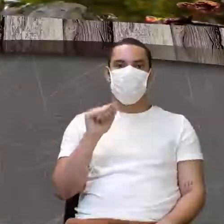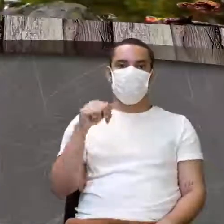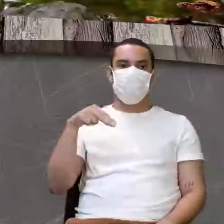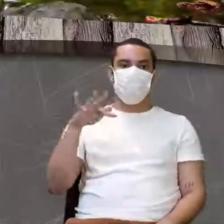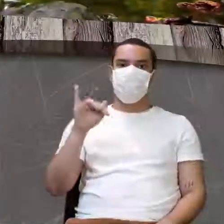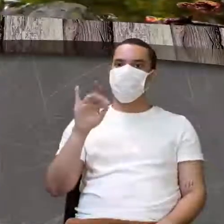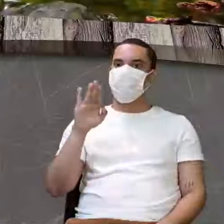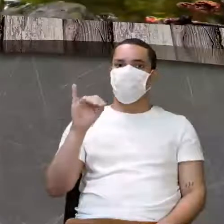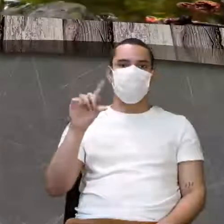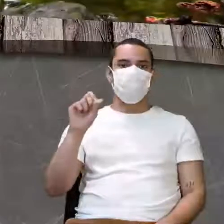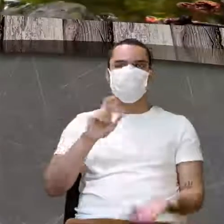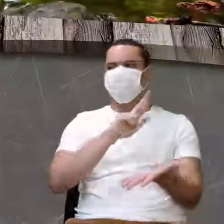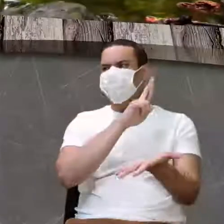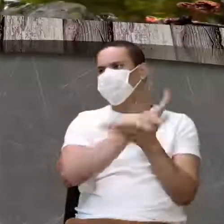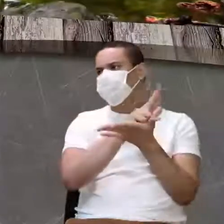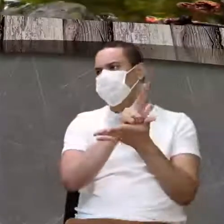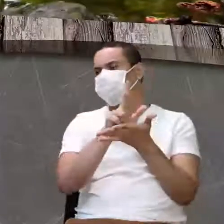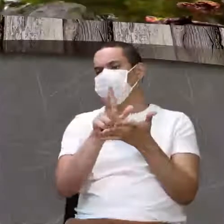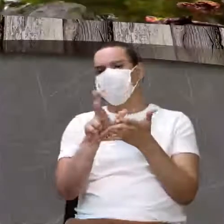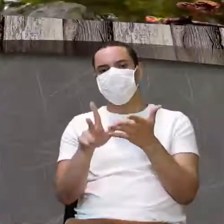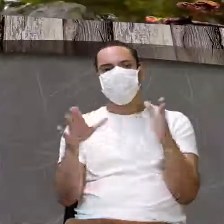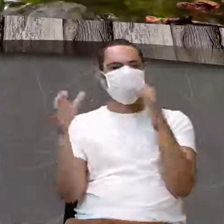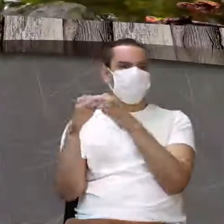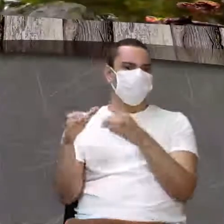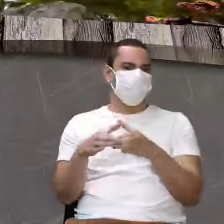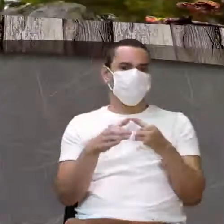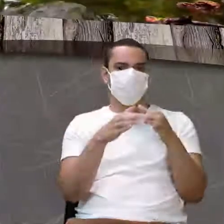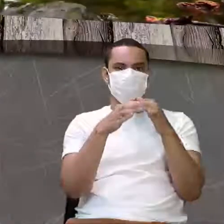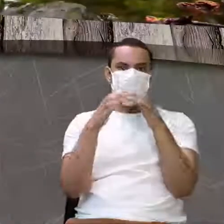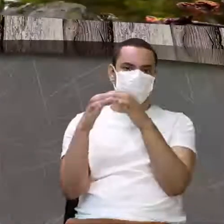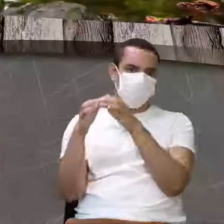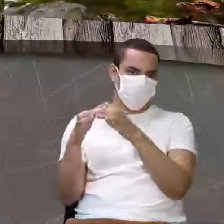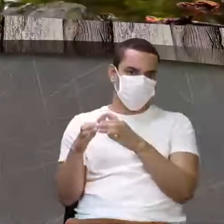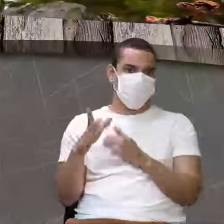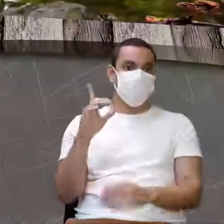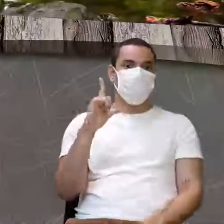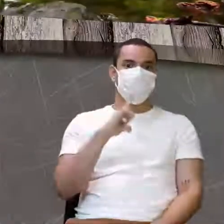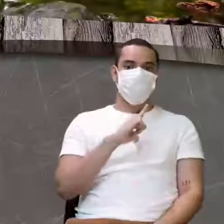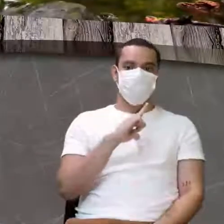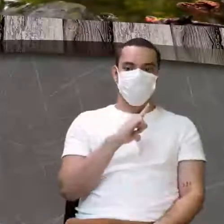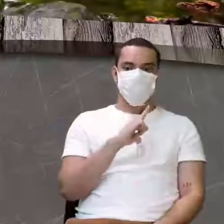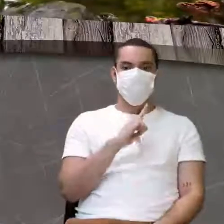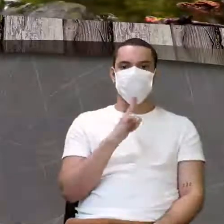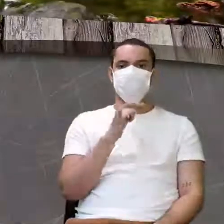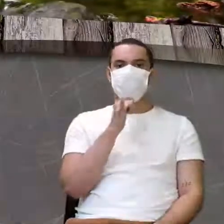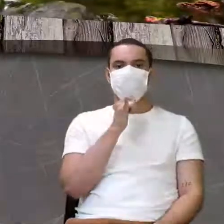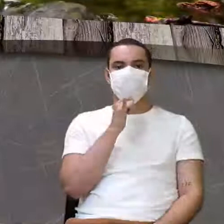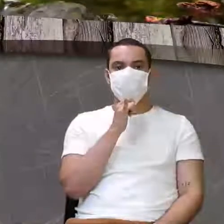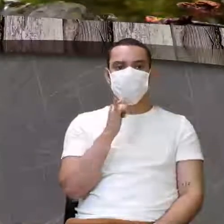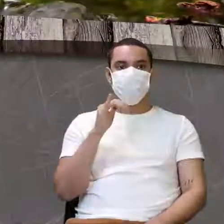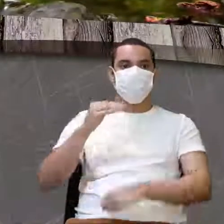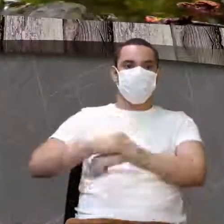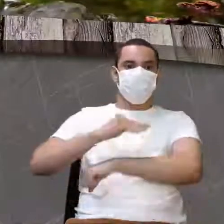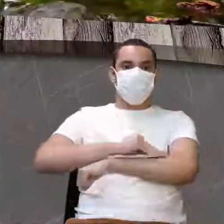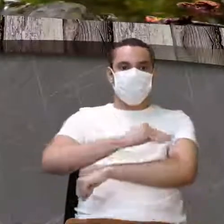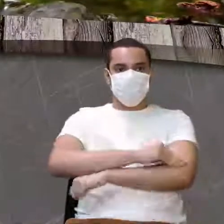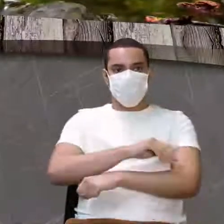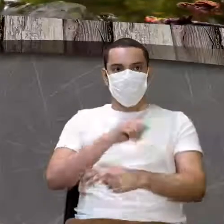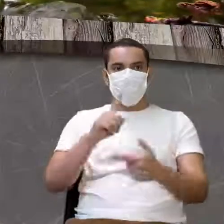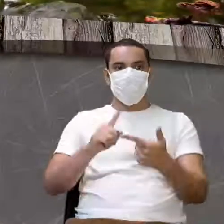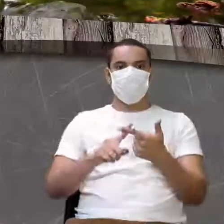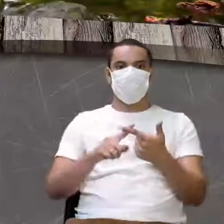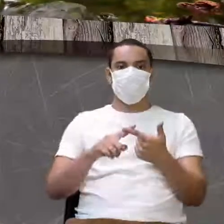anfíbios tudo quanto é coisa. A gente tem várias classes. Né? Primeiro já tem os sapos, as